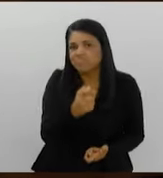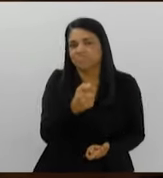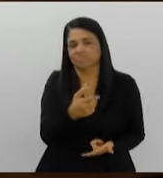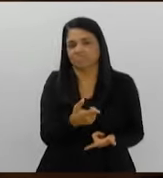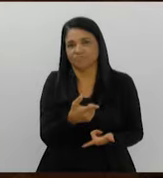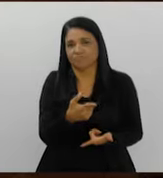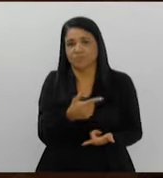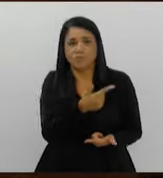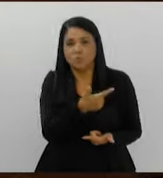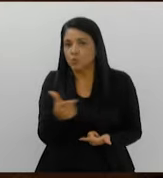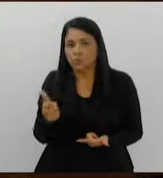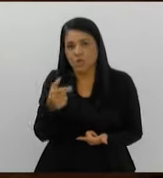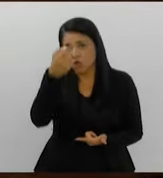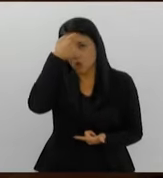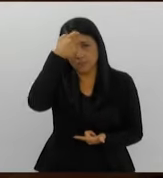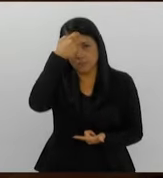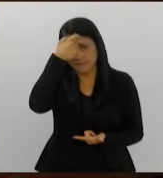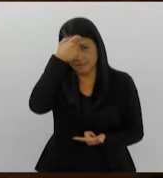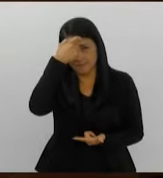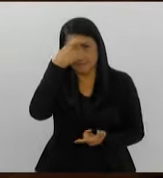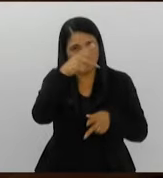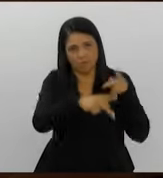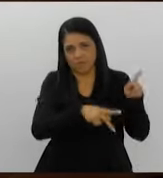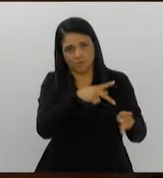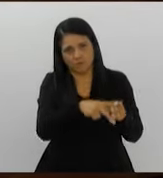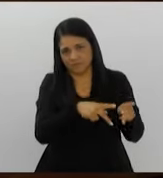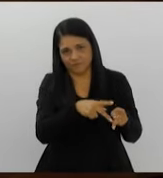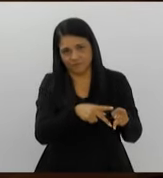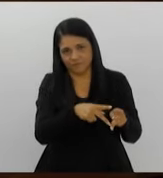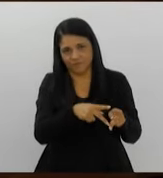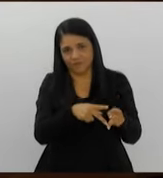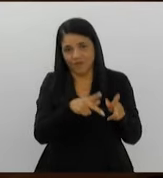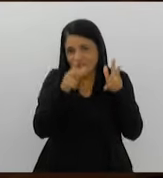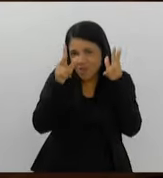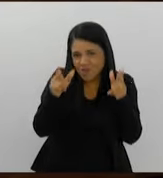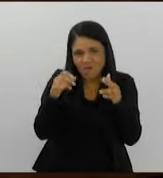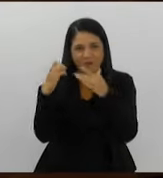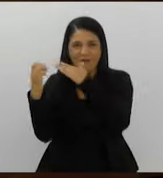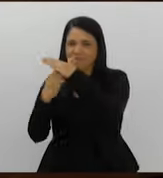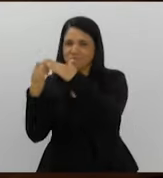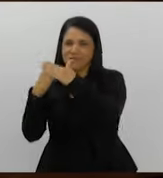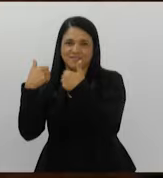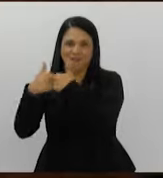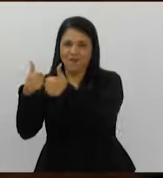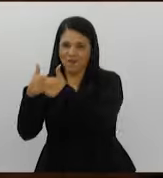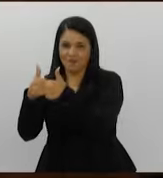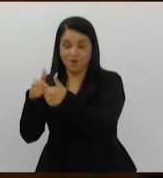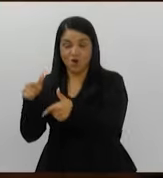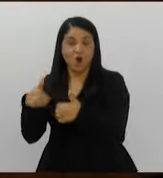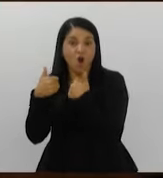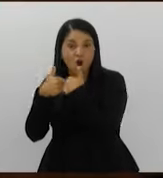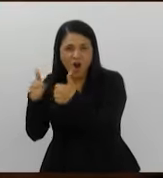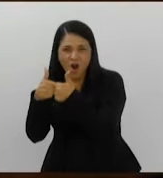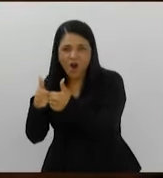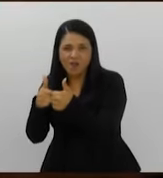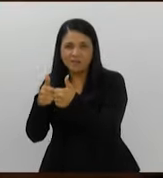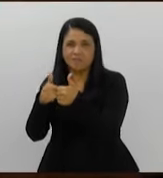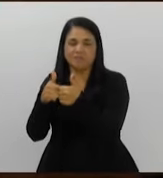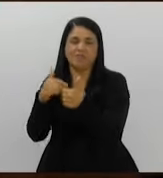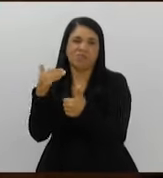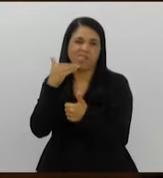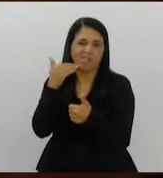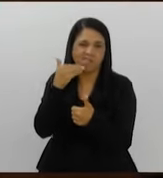existe bom senso para com a população, como existe para as empresas de ônibus. Ônibus caindo aos pedaços, pneus